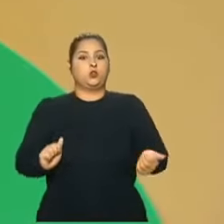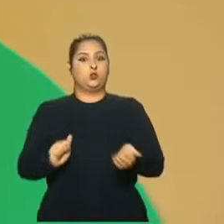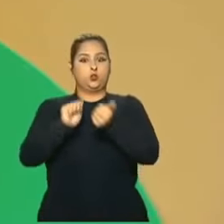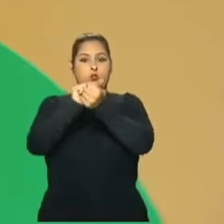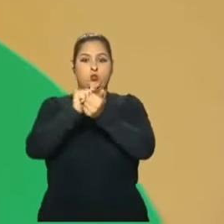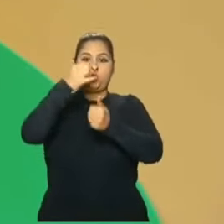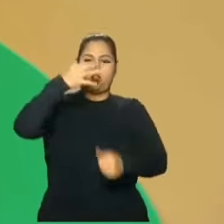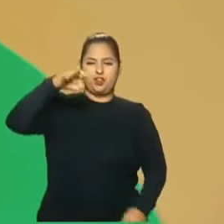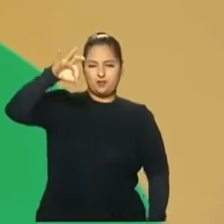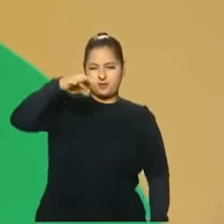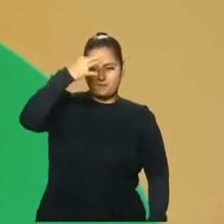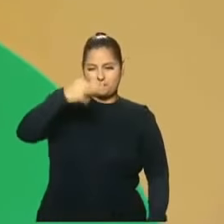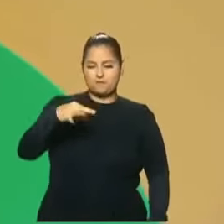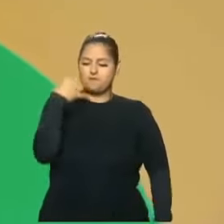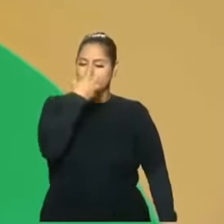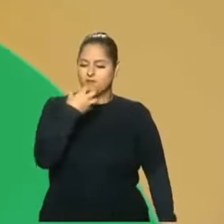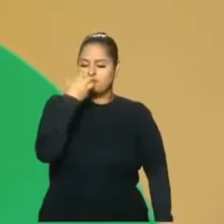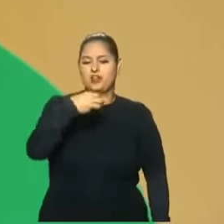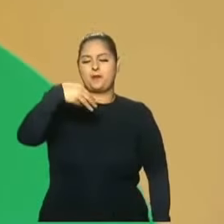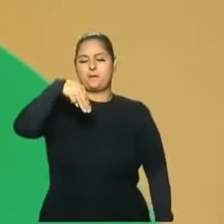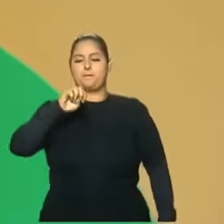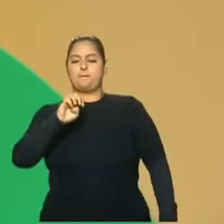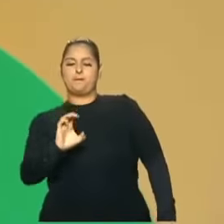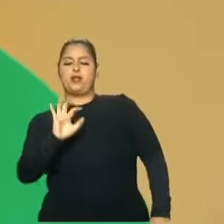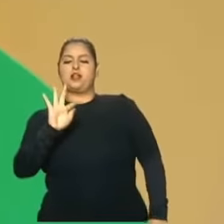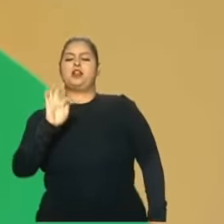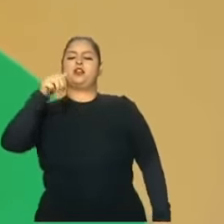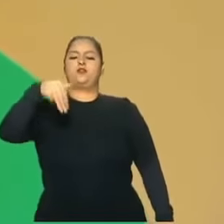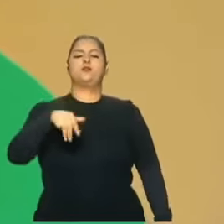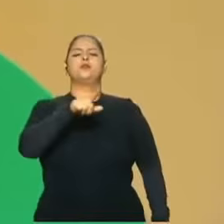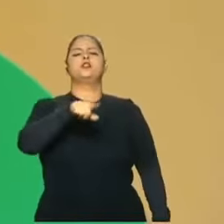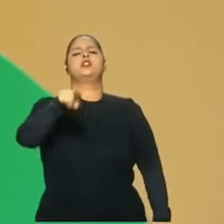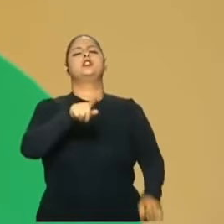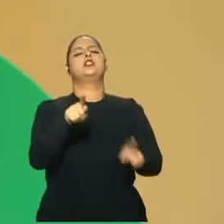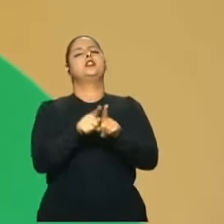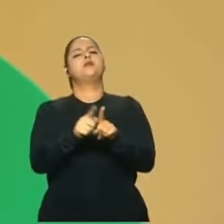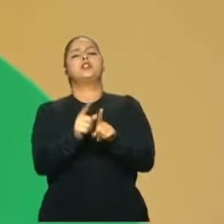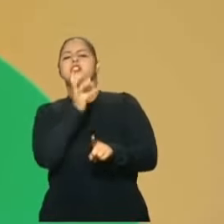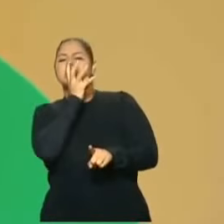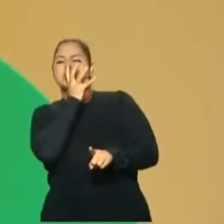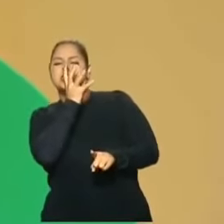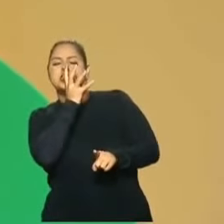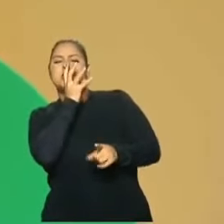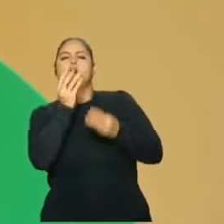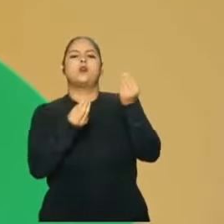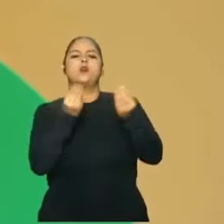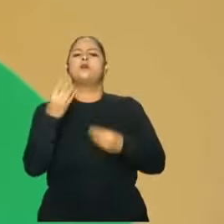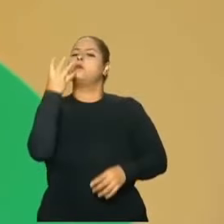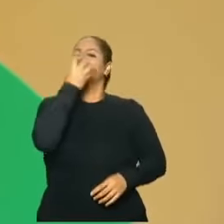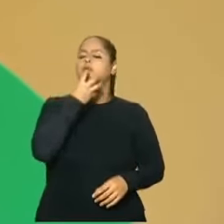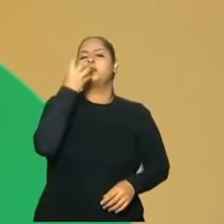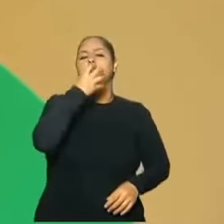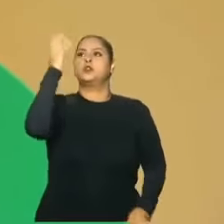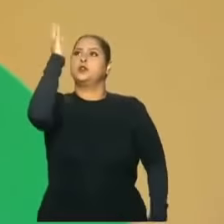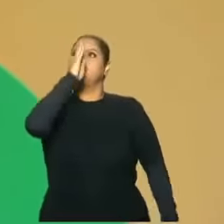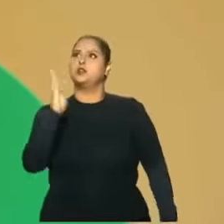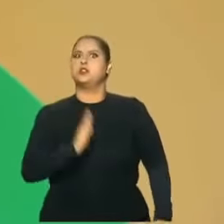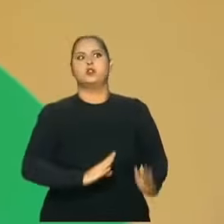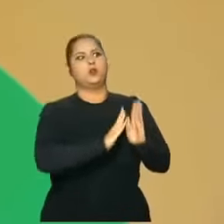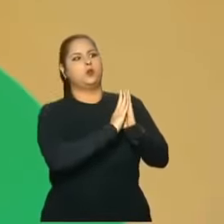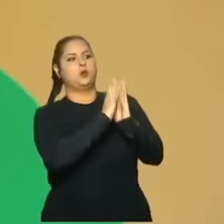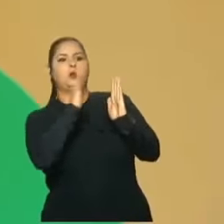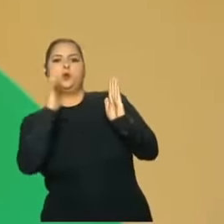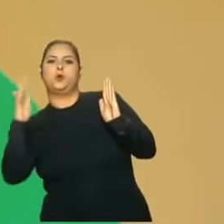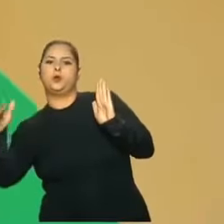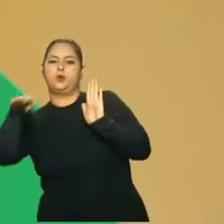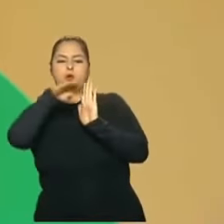ao Blim Blim Blom, na MEC FM, você também ouve a música clássica do Brasil ao longo de nossa programação e nas edições